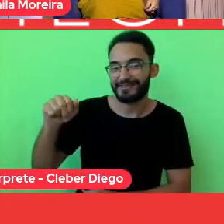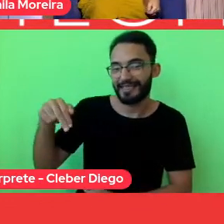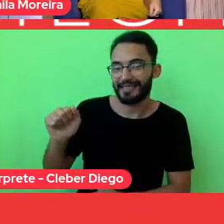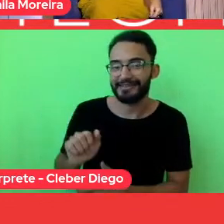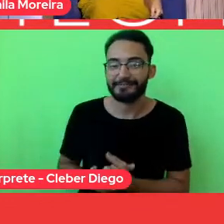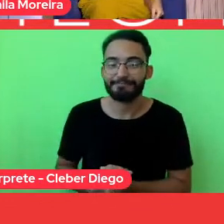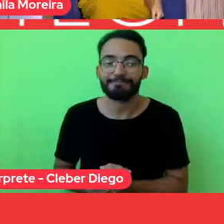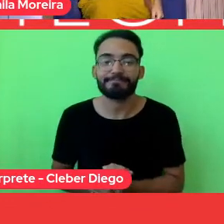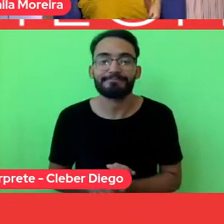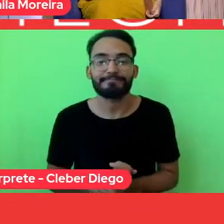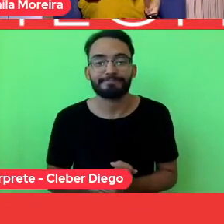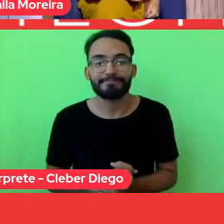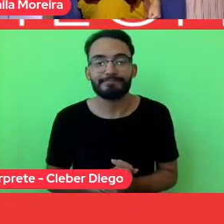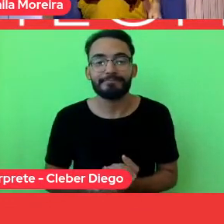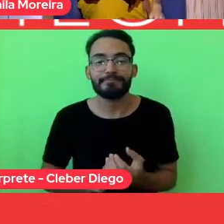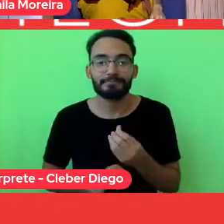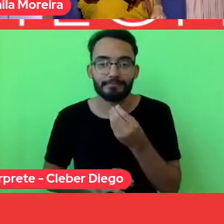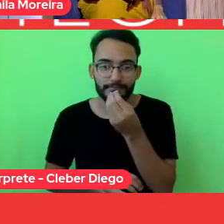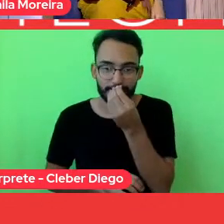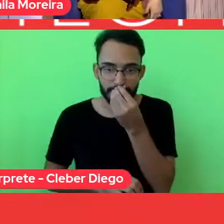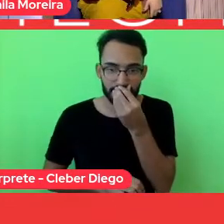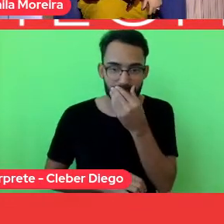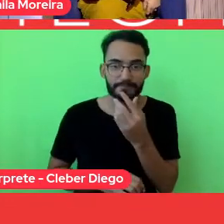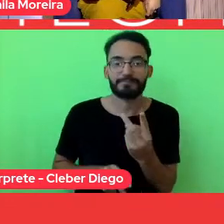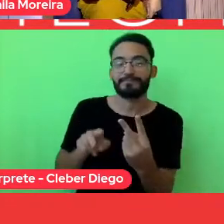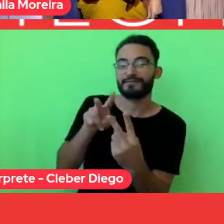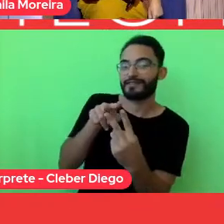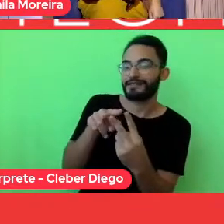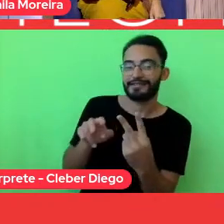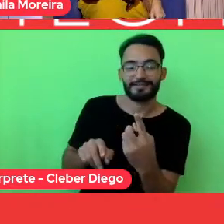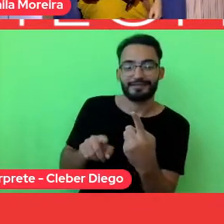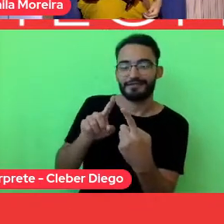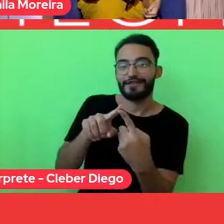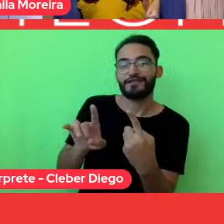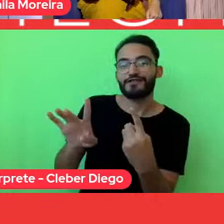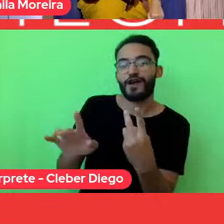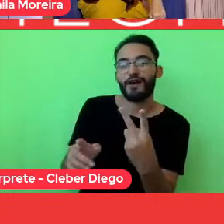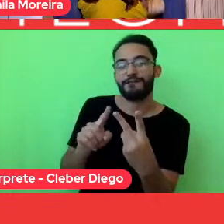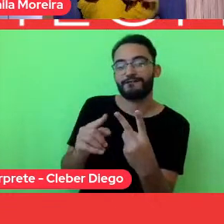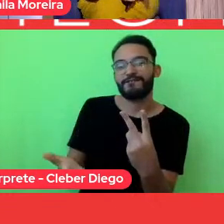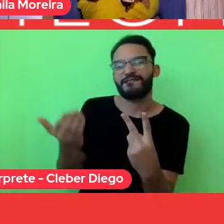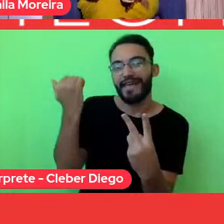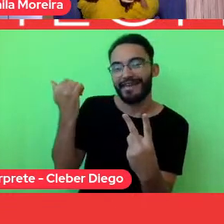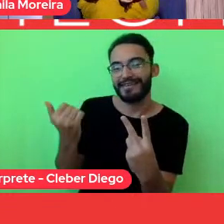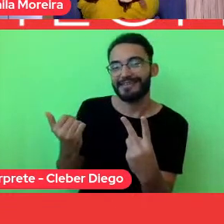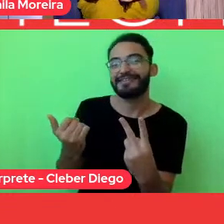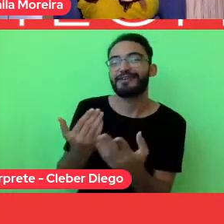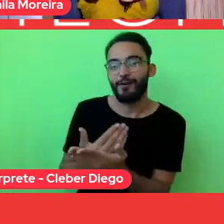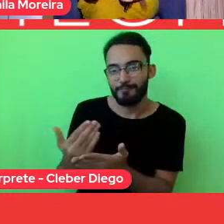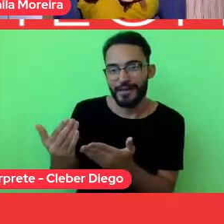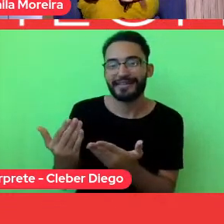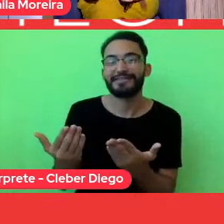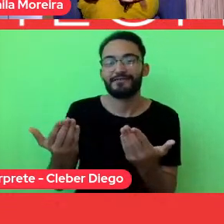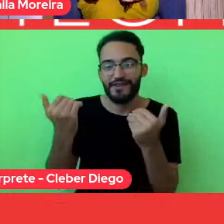Show, gostei dessa dica. Duas palavras, só venham. Começa, só vem e começa.